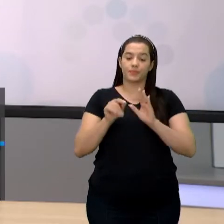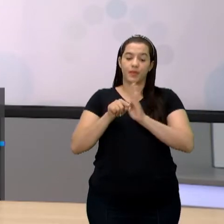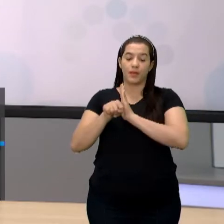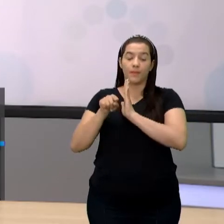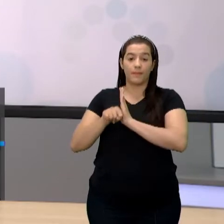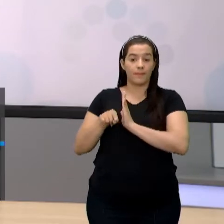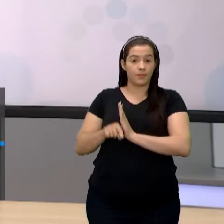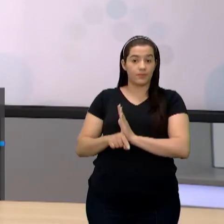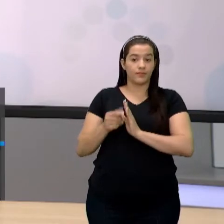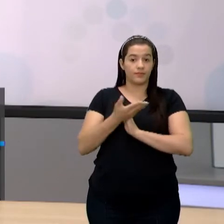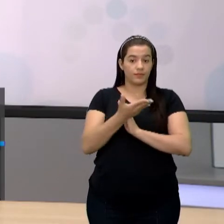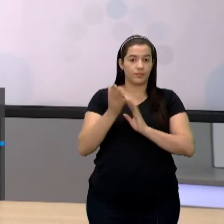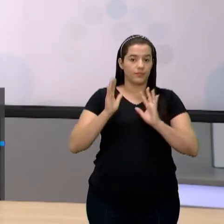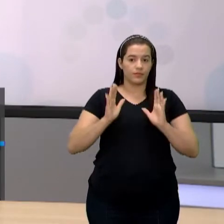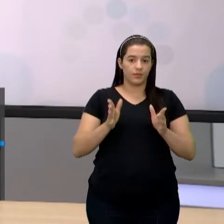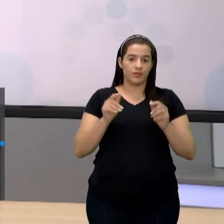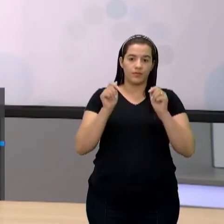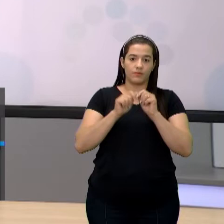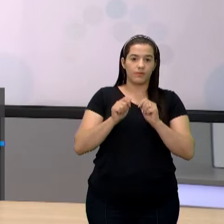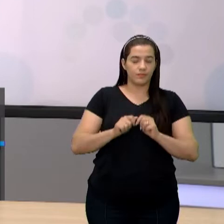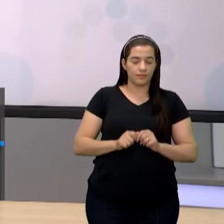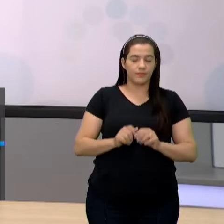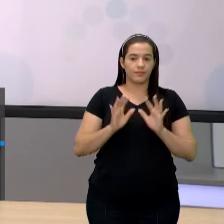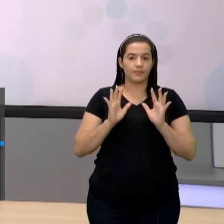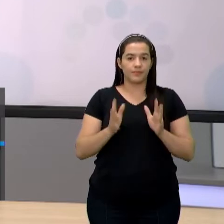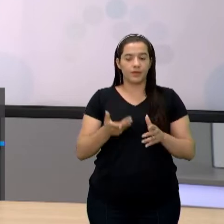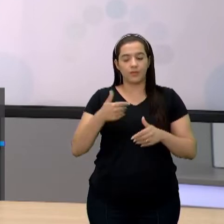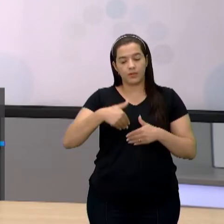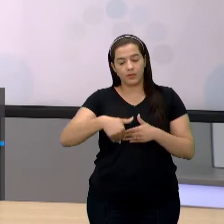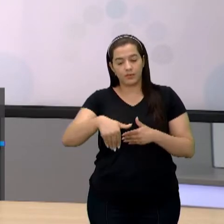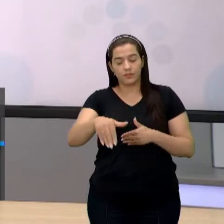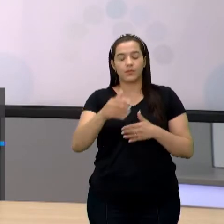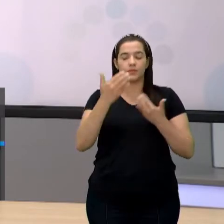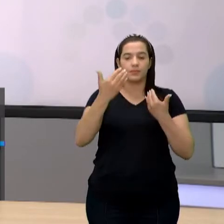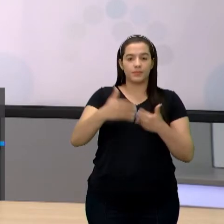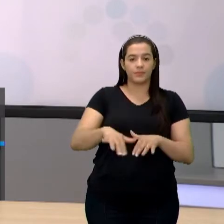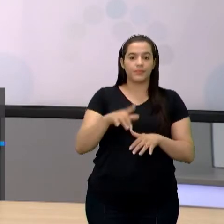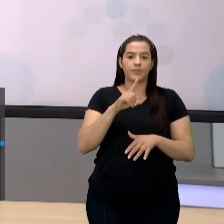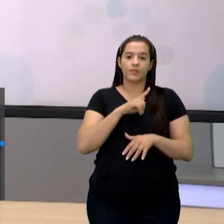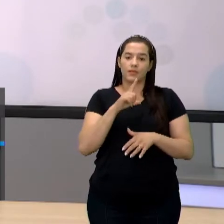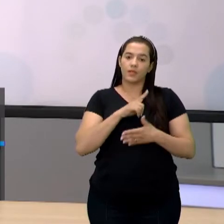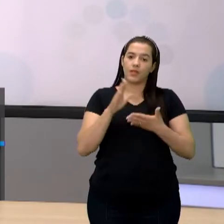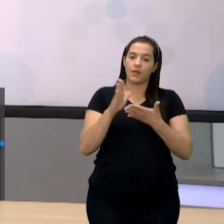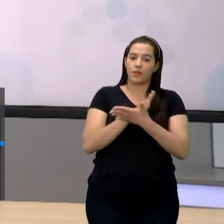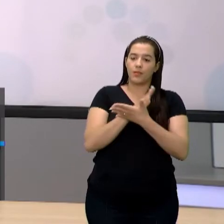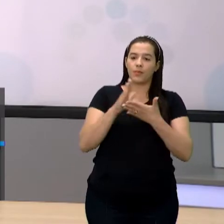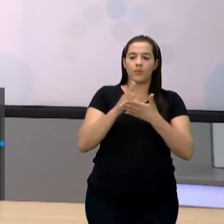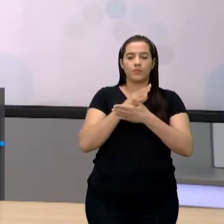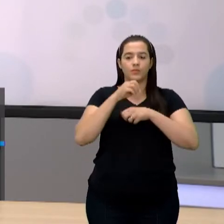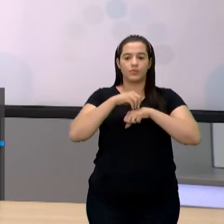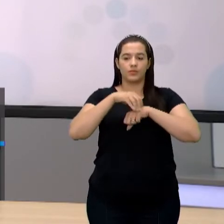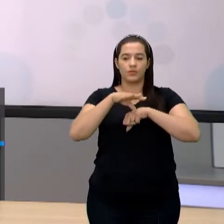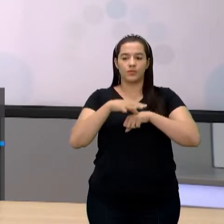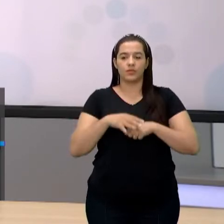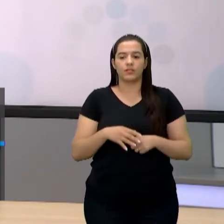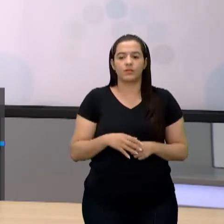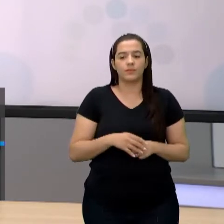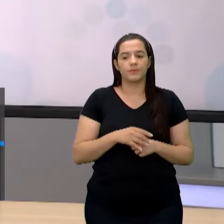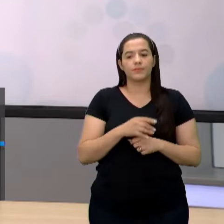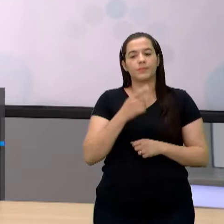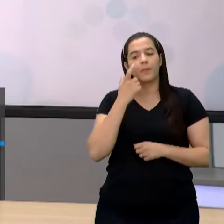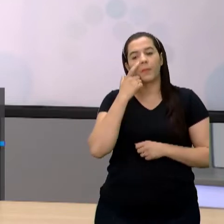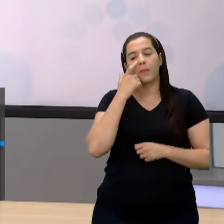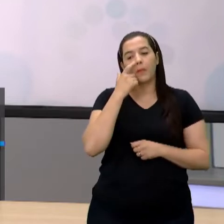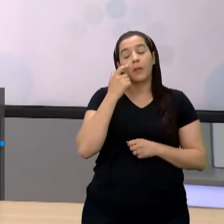É claro que vocês já realizaram, mas nas próximas provas que vocês forem fazer já tem aí algumas dicas, ok? Então,